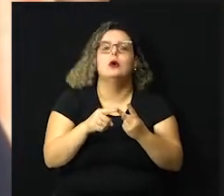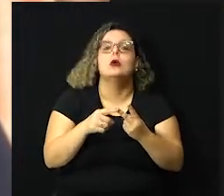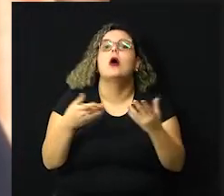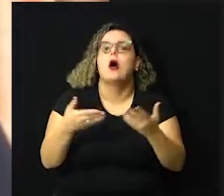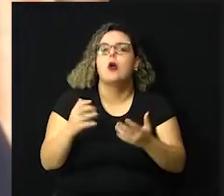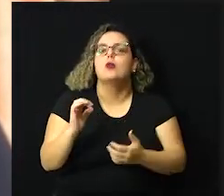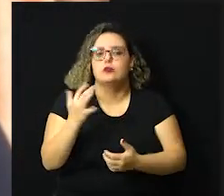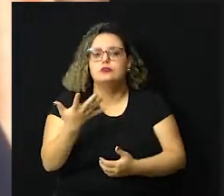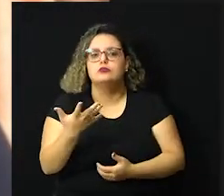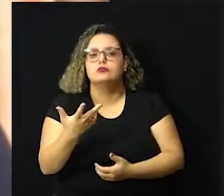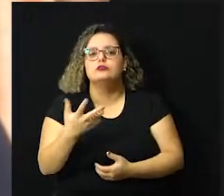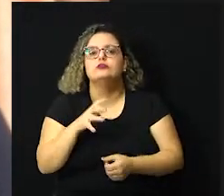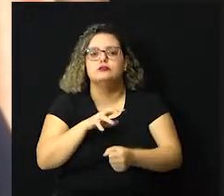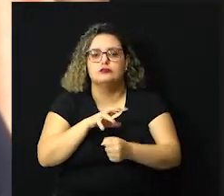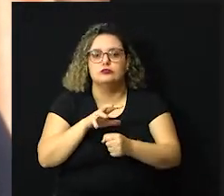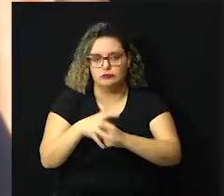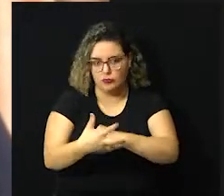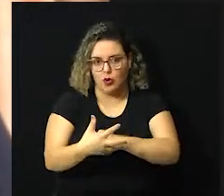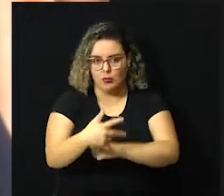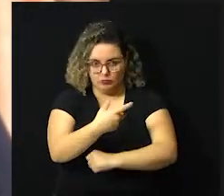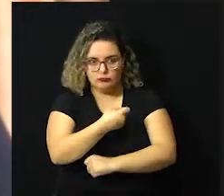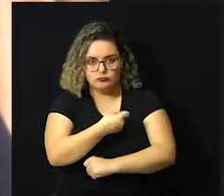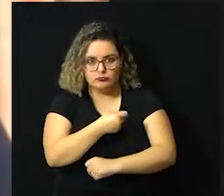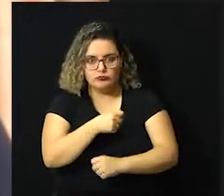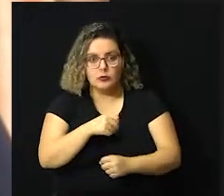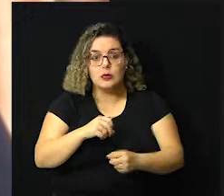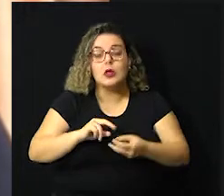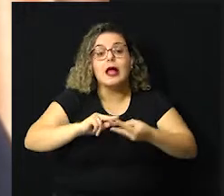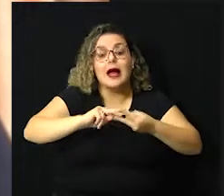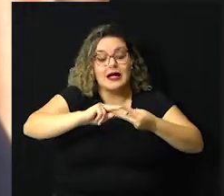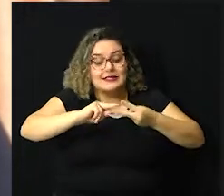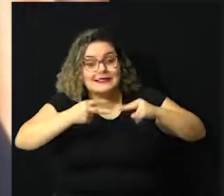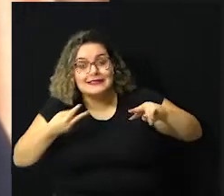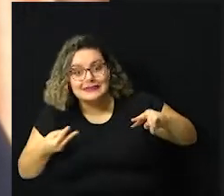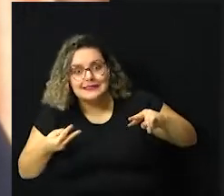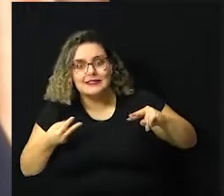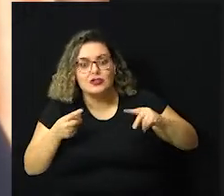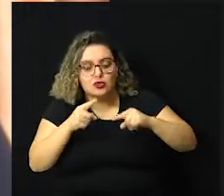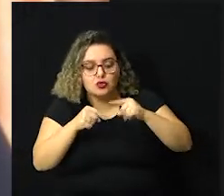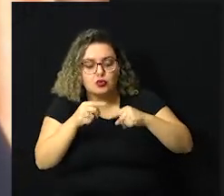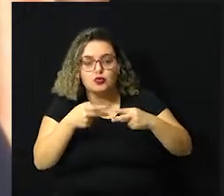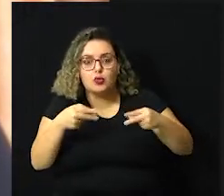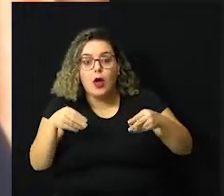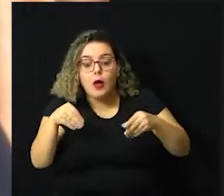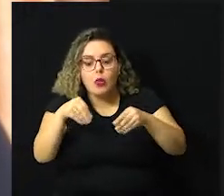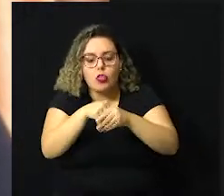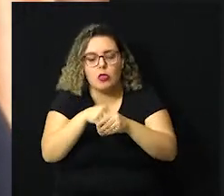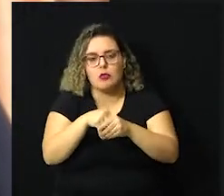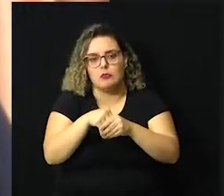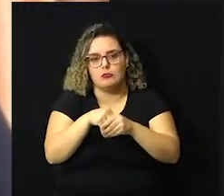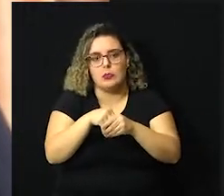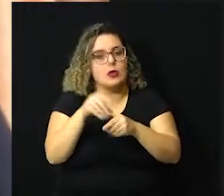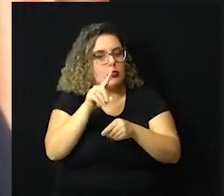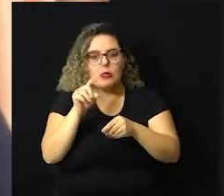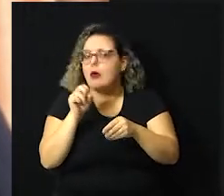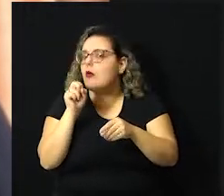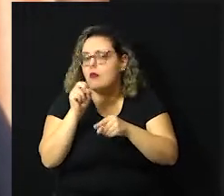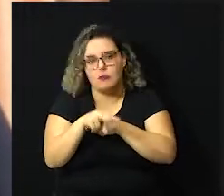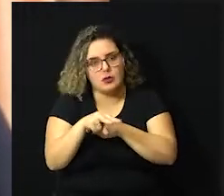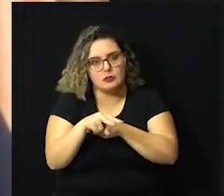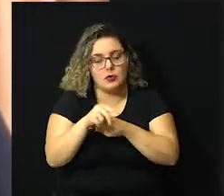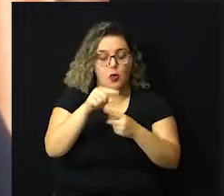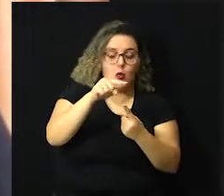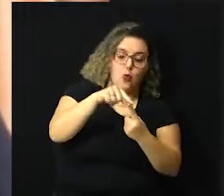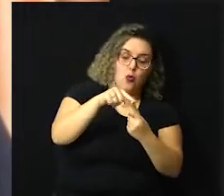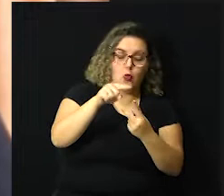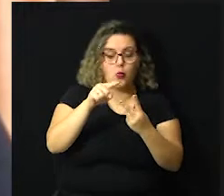caso da vacina para a Covid, nós podemos ter um material genético do vírus presente na vacina. Sendo um tipo ou